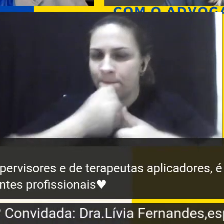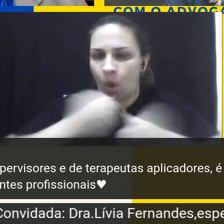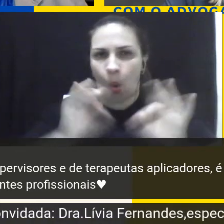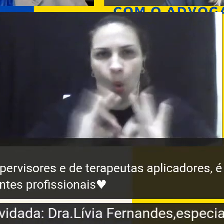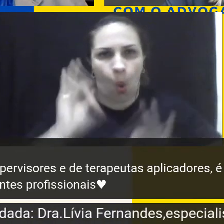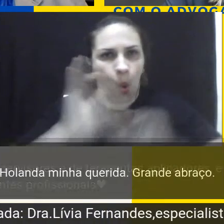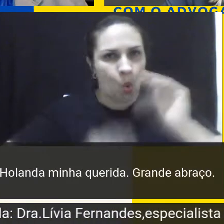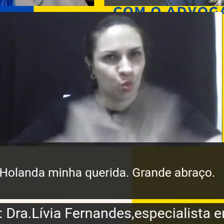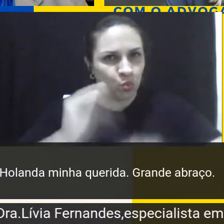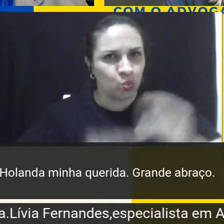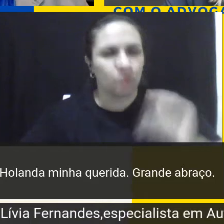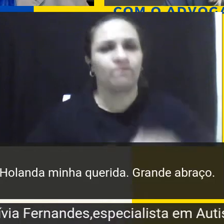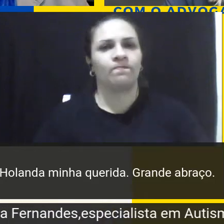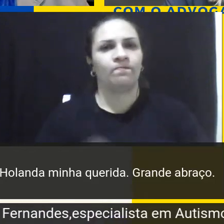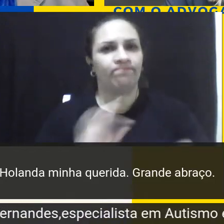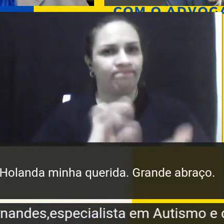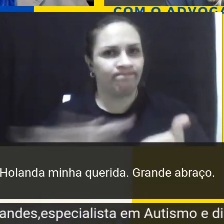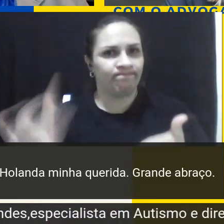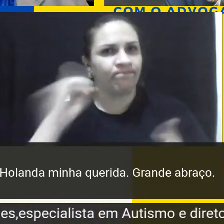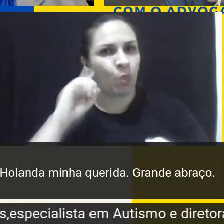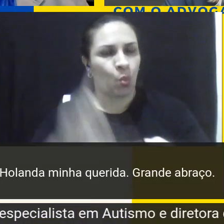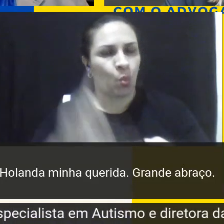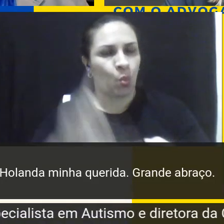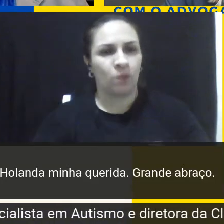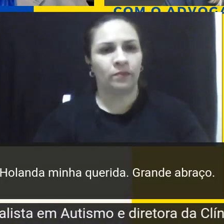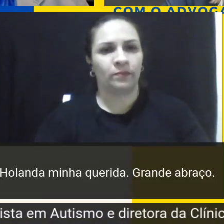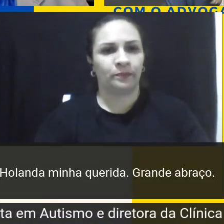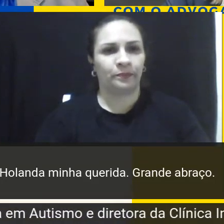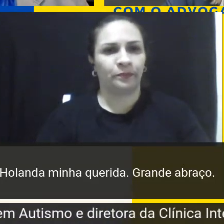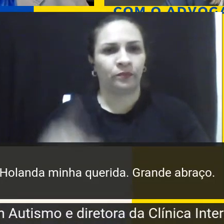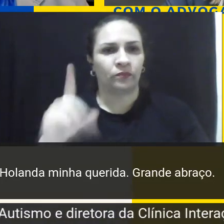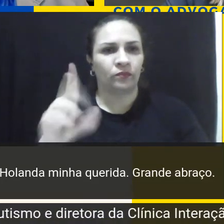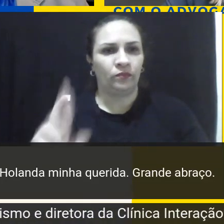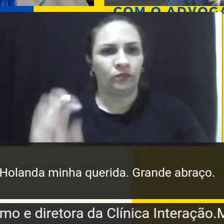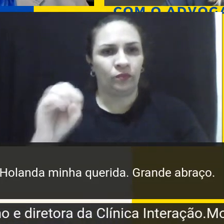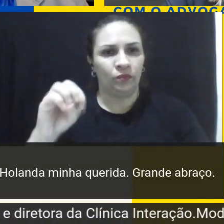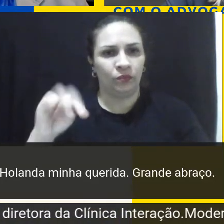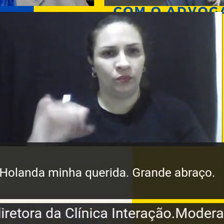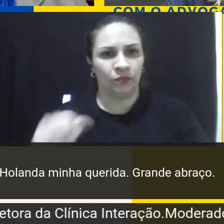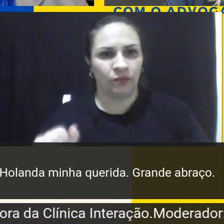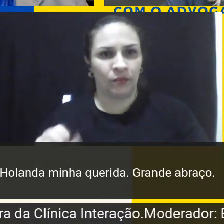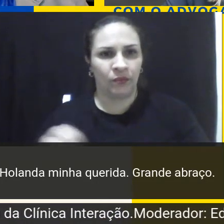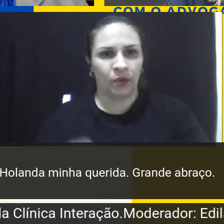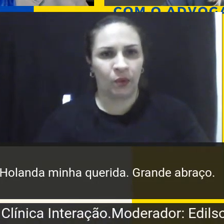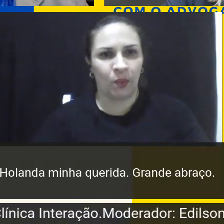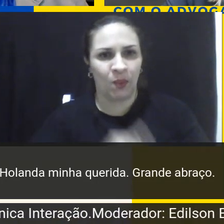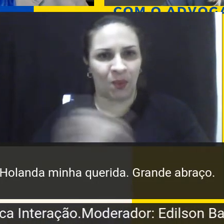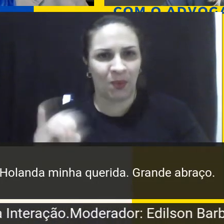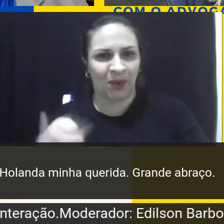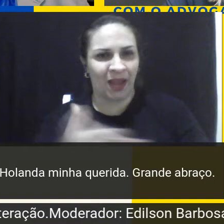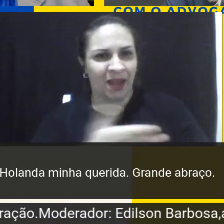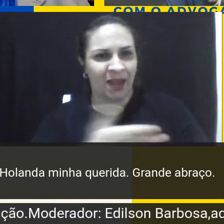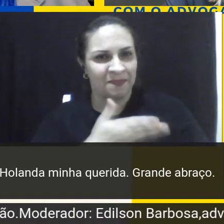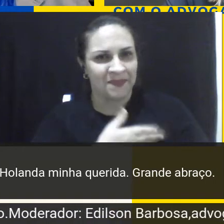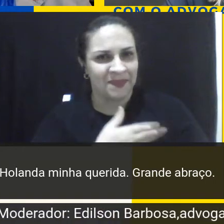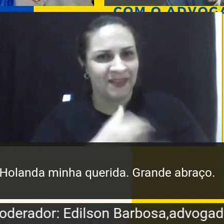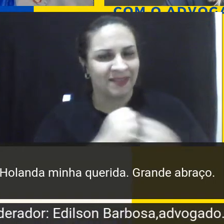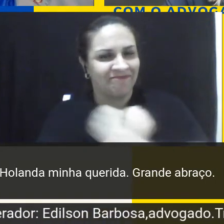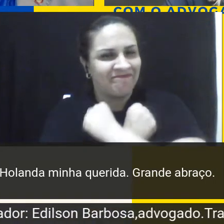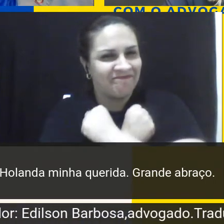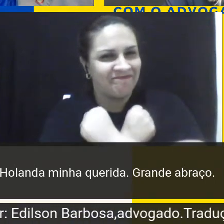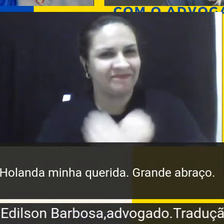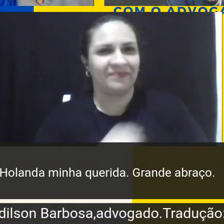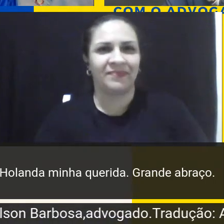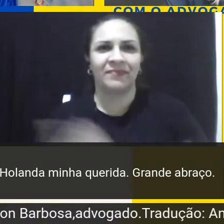Muito bem, assina embaixo. Doutor Romeu, Márcia Holanda, minha amiga, grande abraço. Aqui é bom que o pessoal